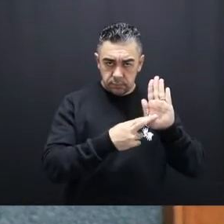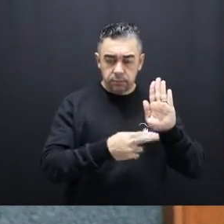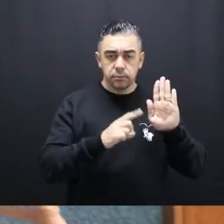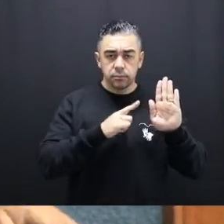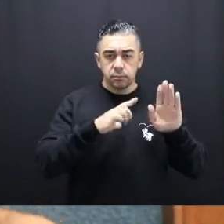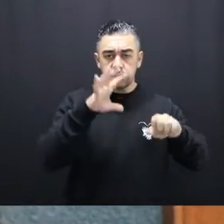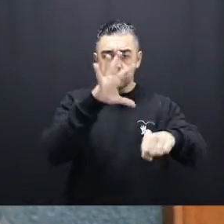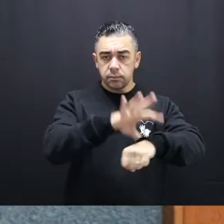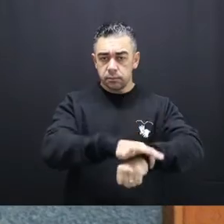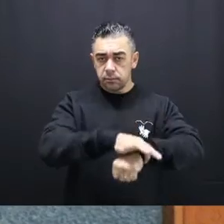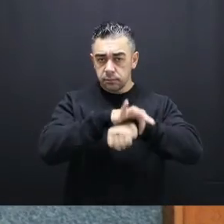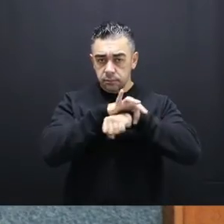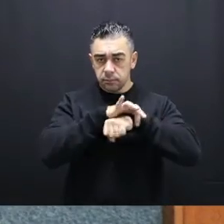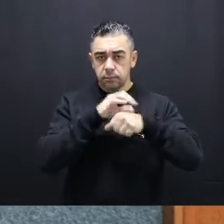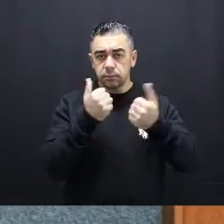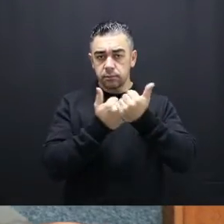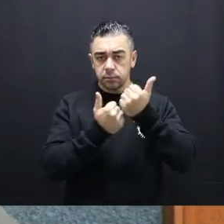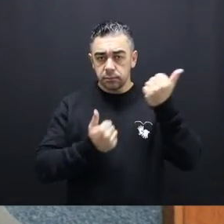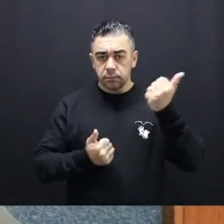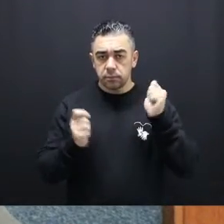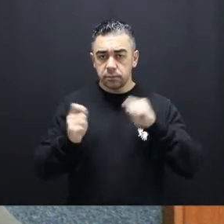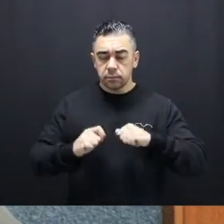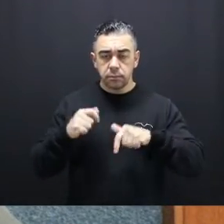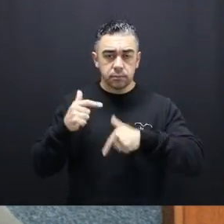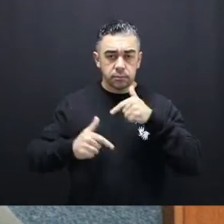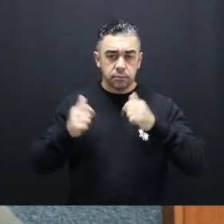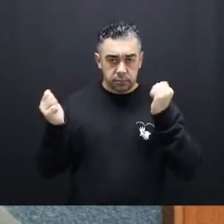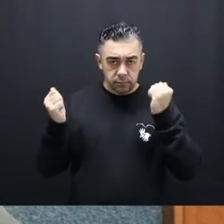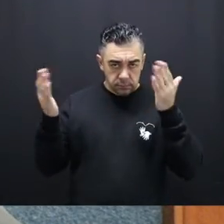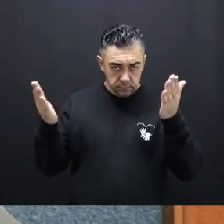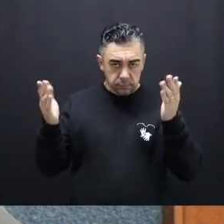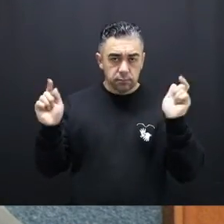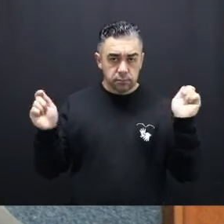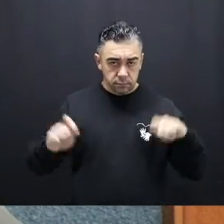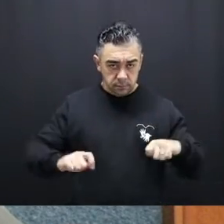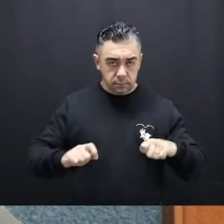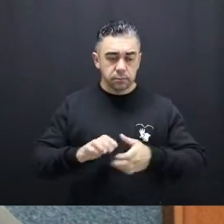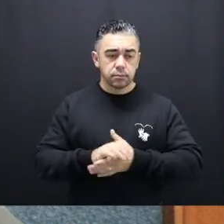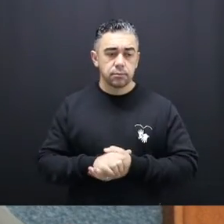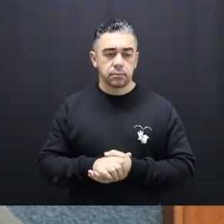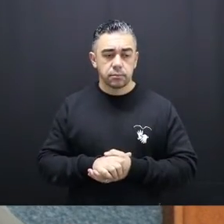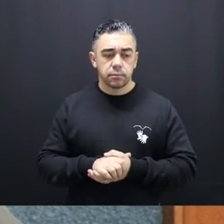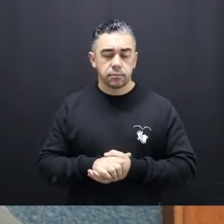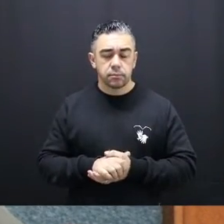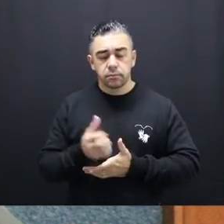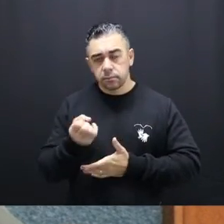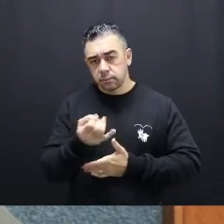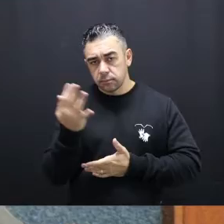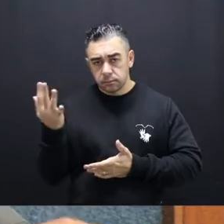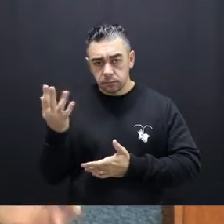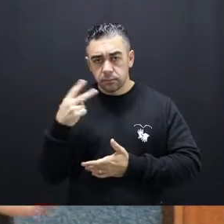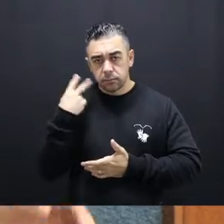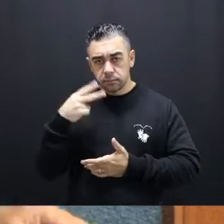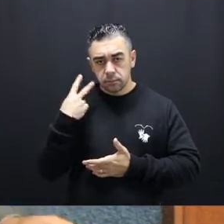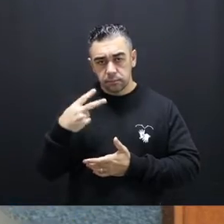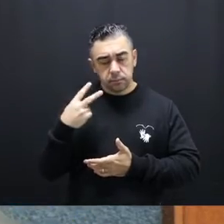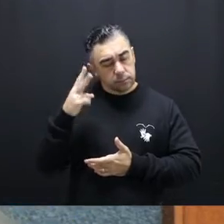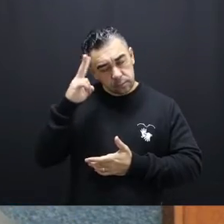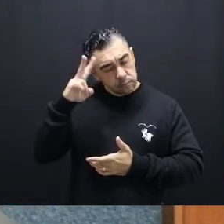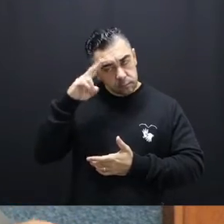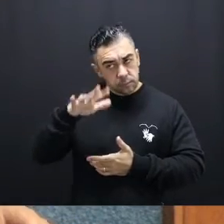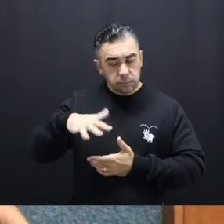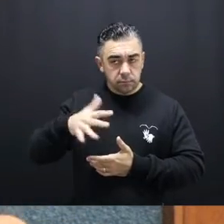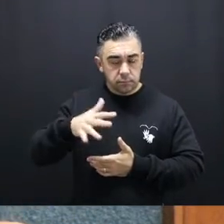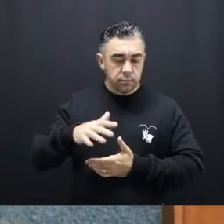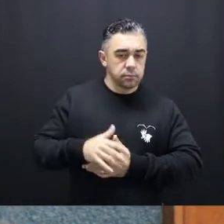assessores possam fazer trabalhos fora da sua casa Talvez o alguns é dores não recorde até porque